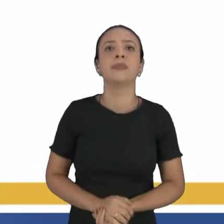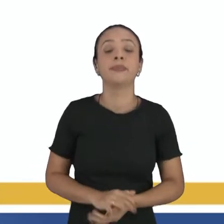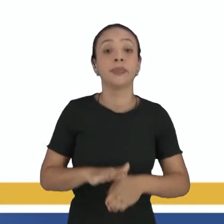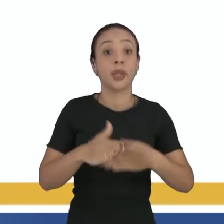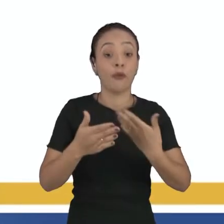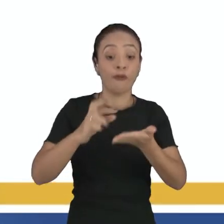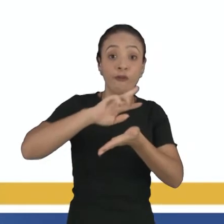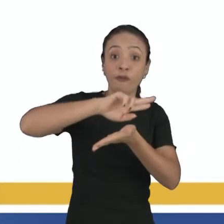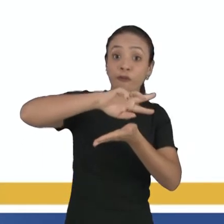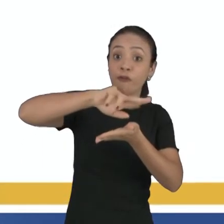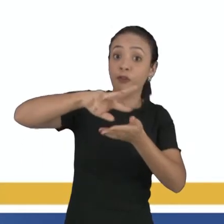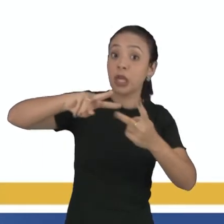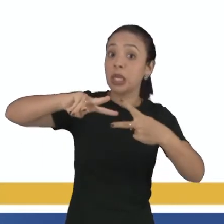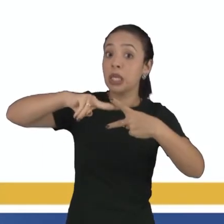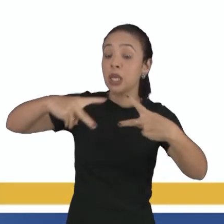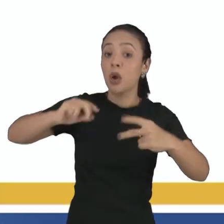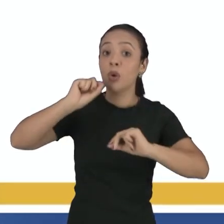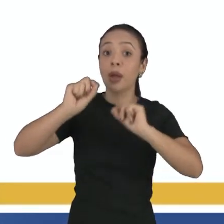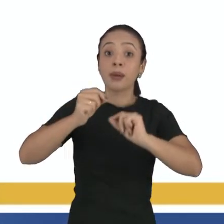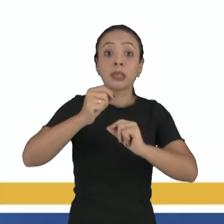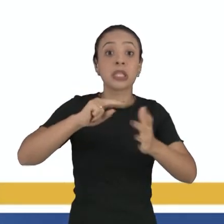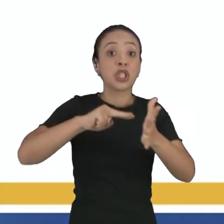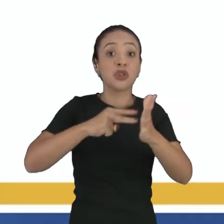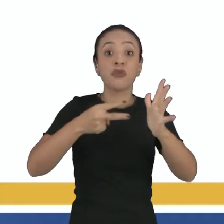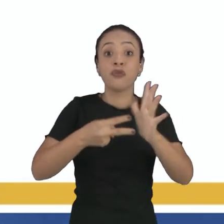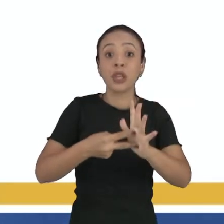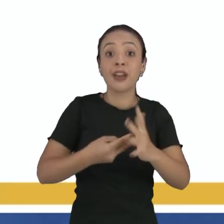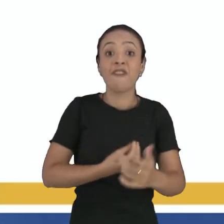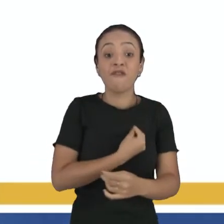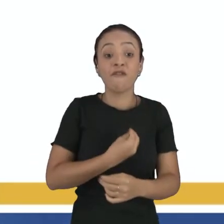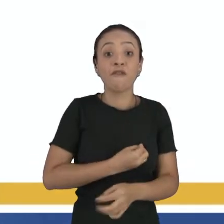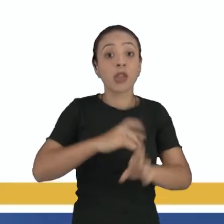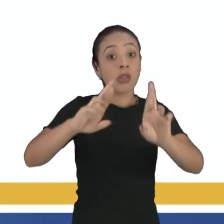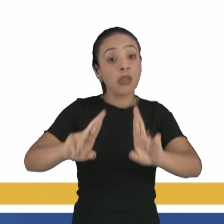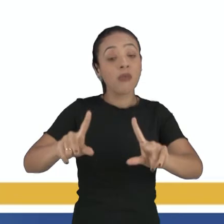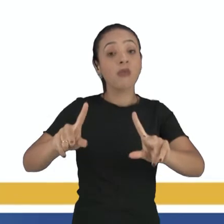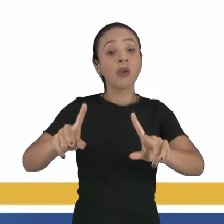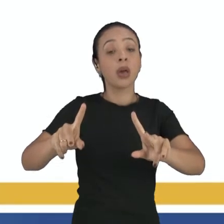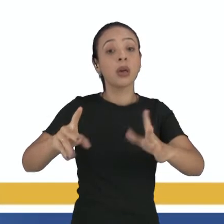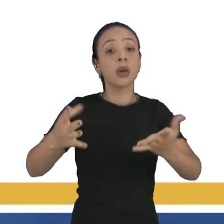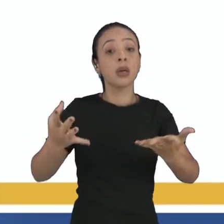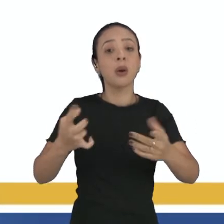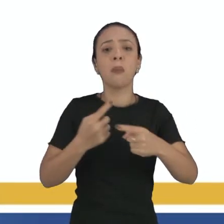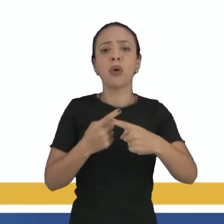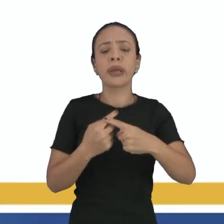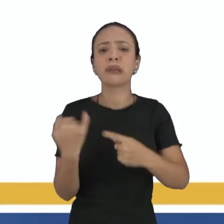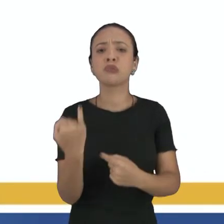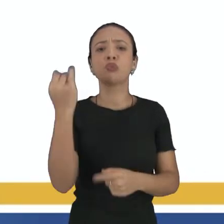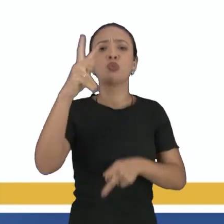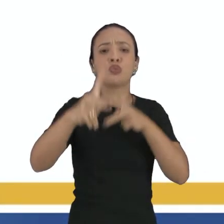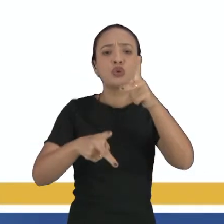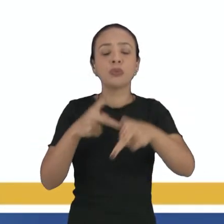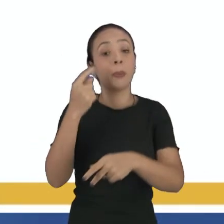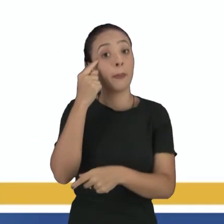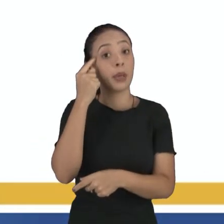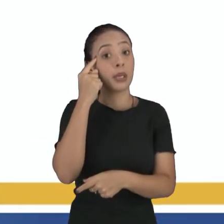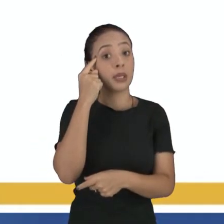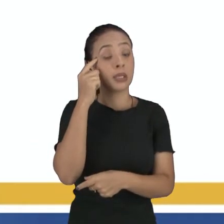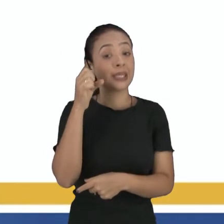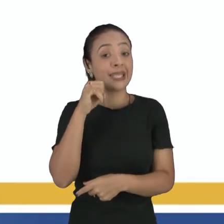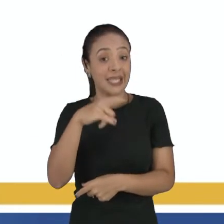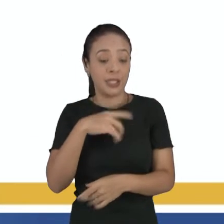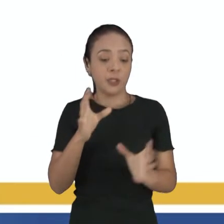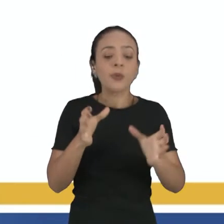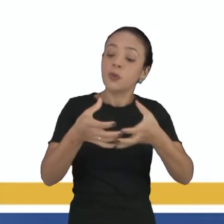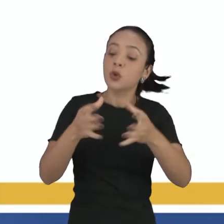falo de variabilidade genética, são indivíduos diferentes, tá? Por que que isso é tão importante para uma população? Porque imaginem só, numa